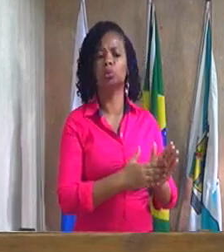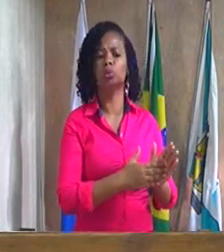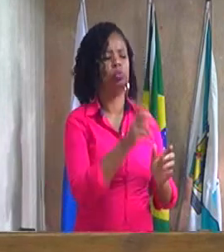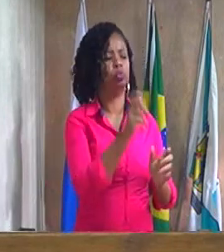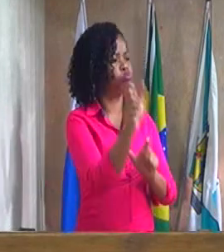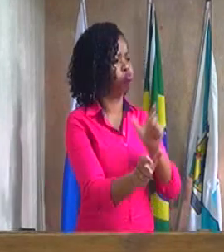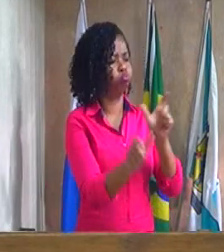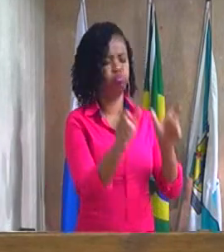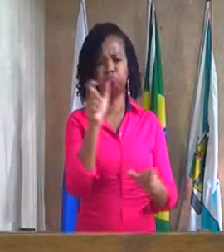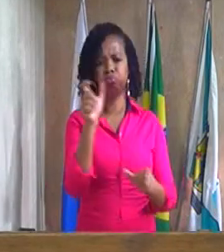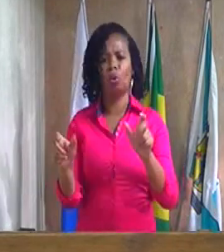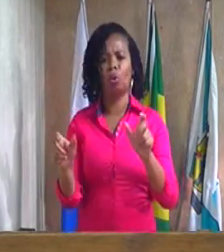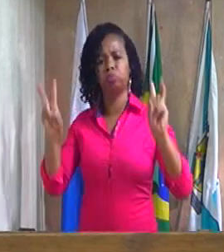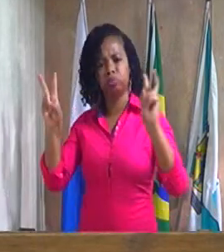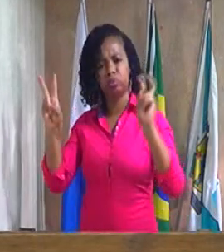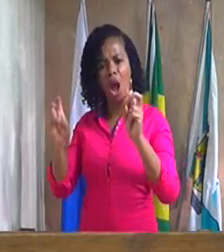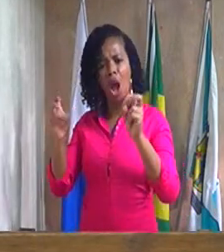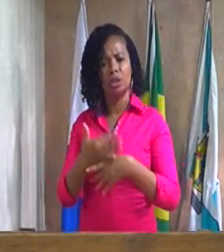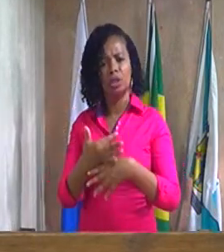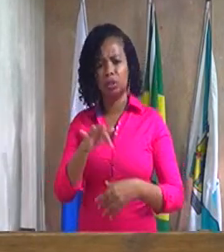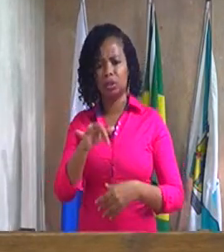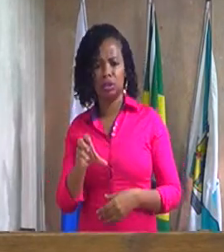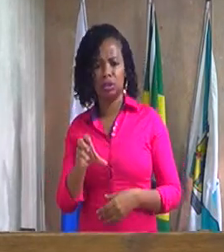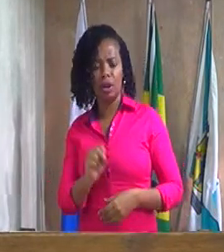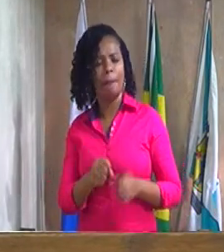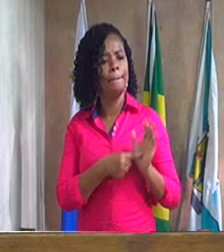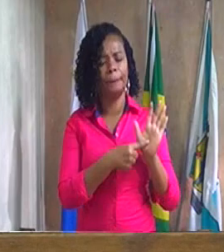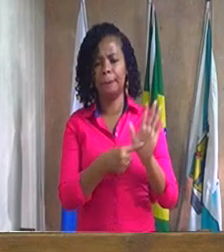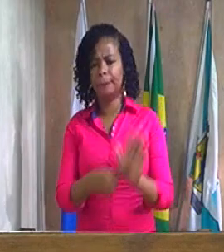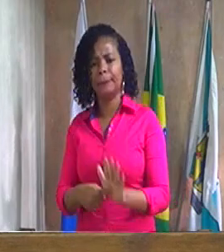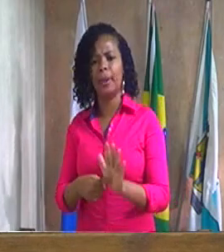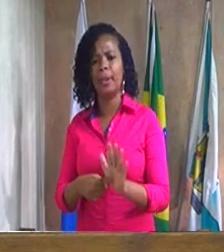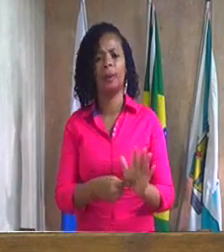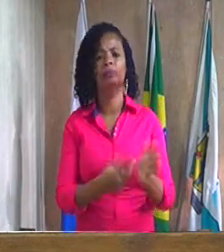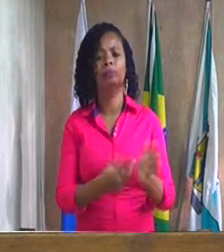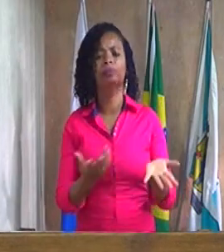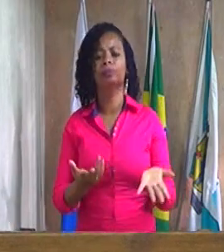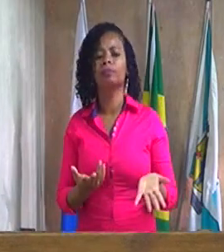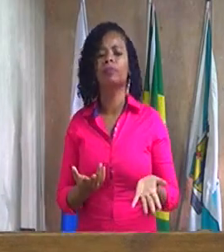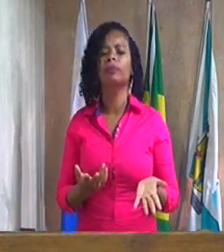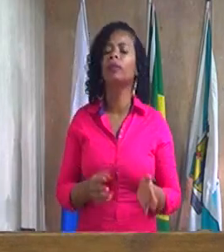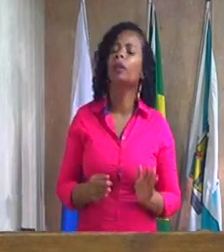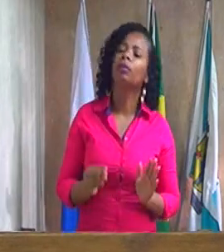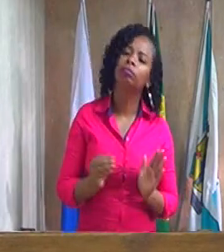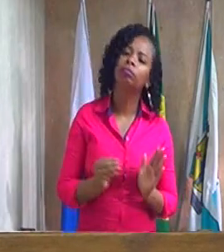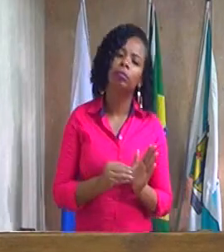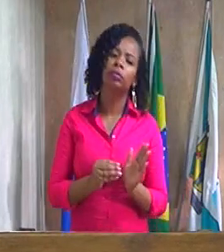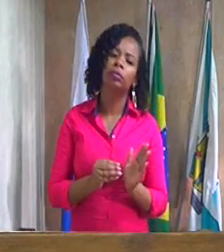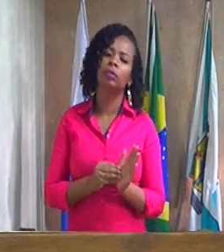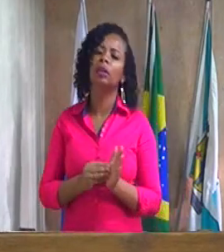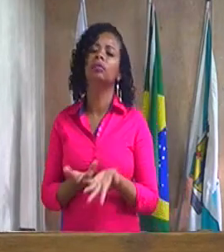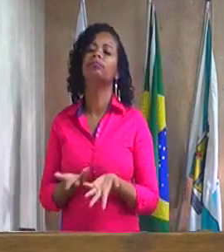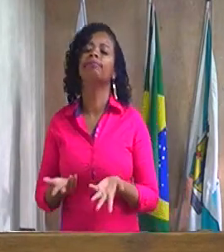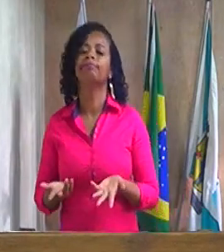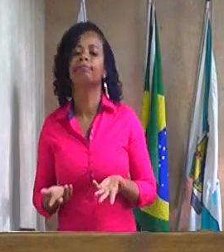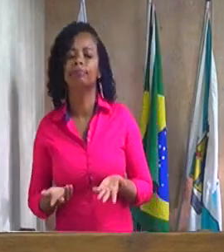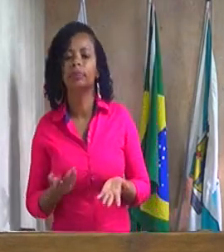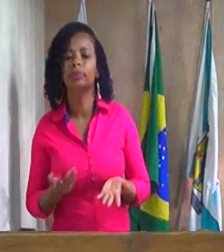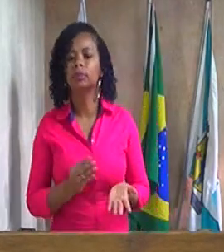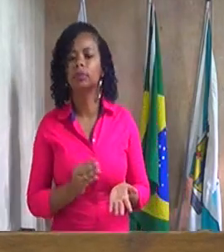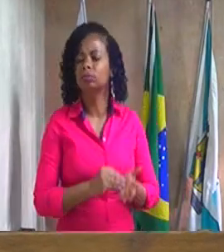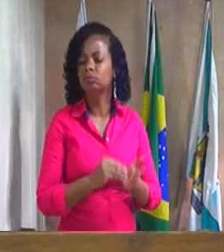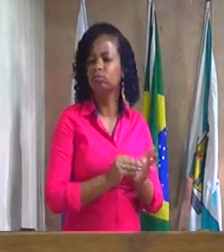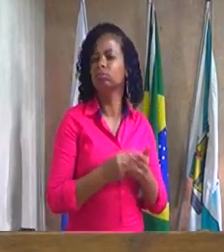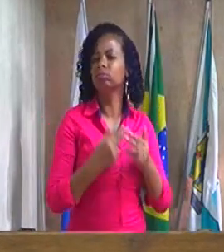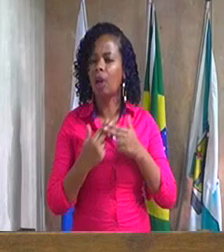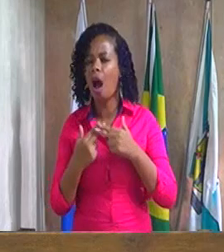do Caxias está dando uma demonstração inequívoca, né, contra a intolerância religiosa. Então, nesse